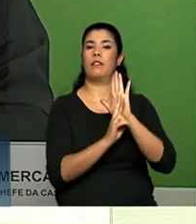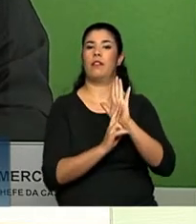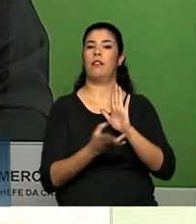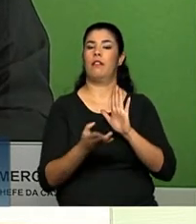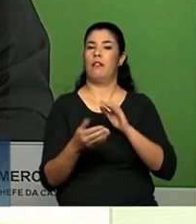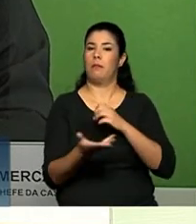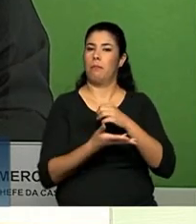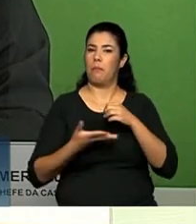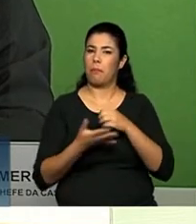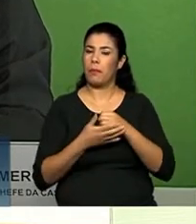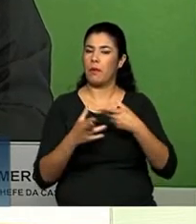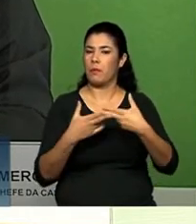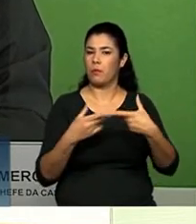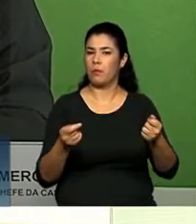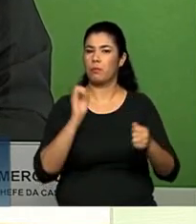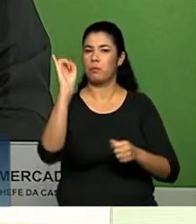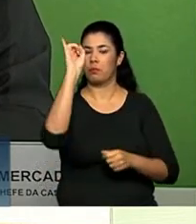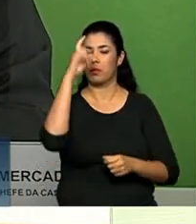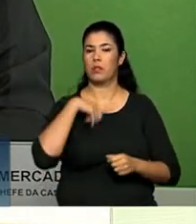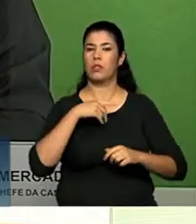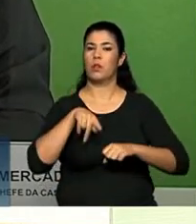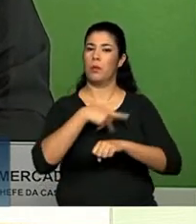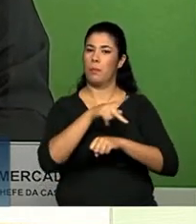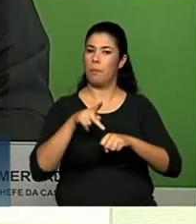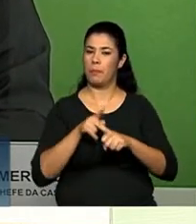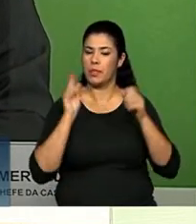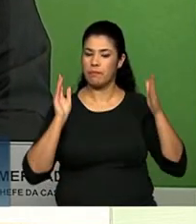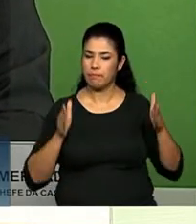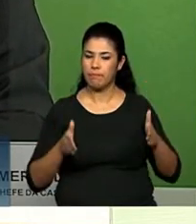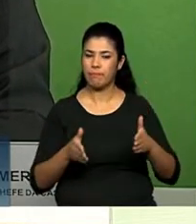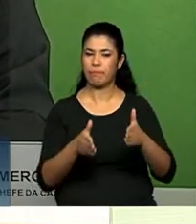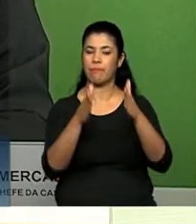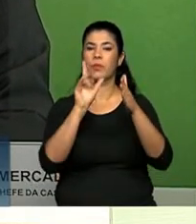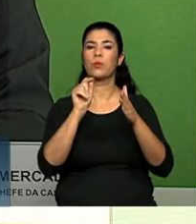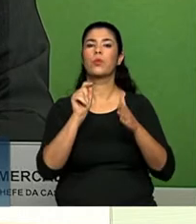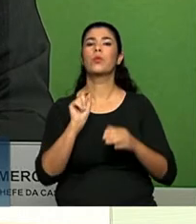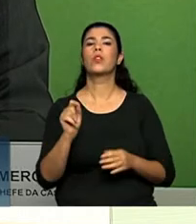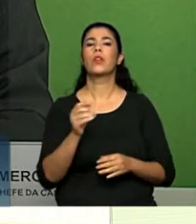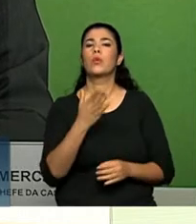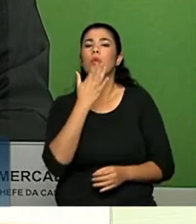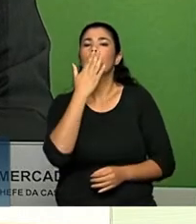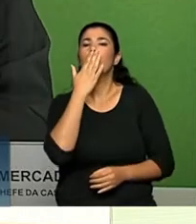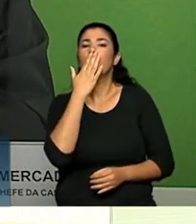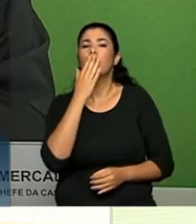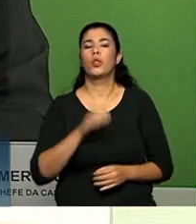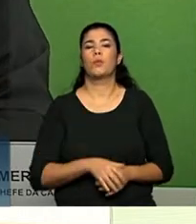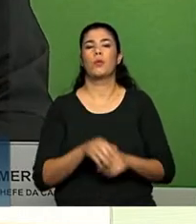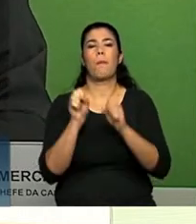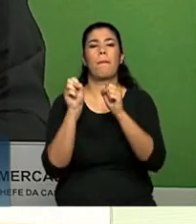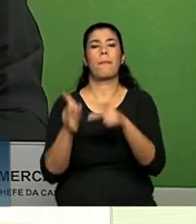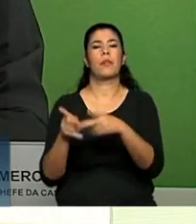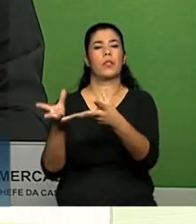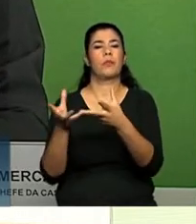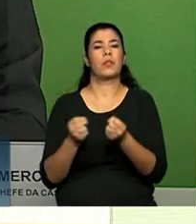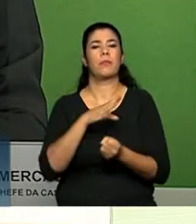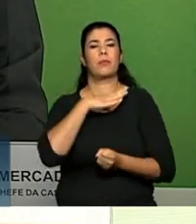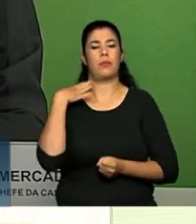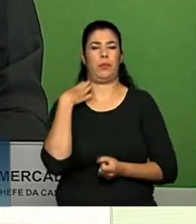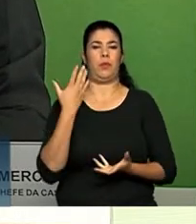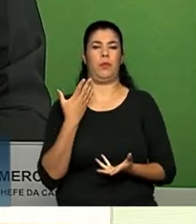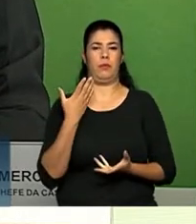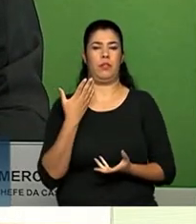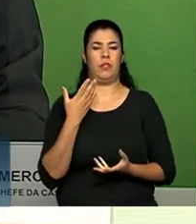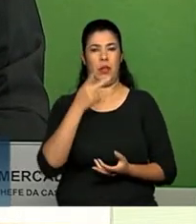algumas condicionalidades, para que o país se alinhe ao que é a pensão por morte no resto do mundo. Nós estamos completamente fora da